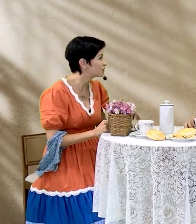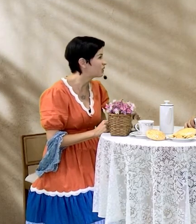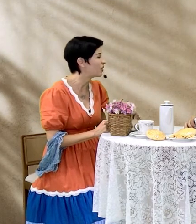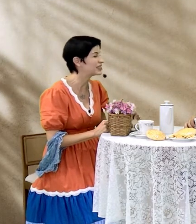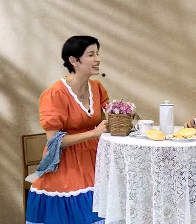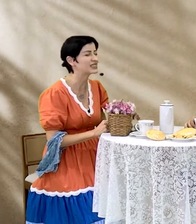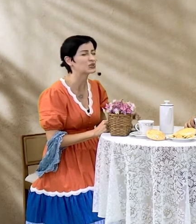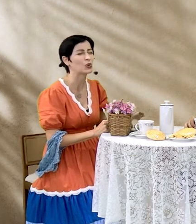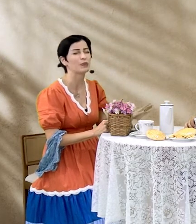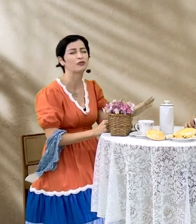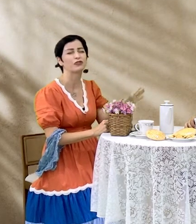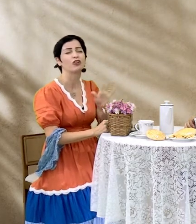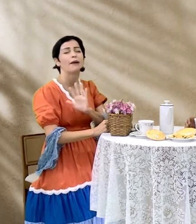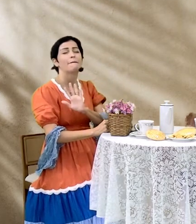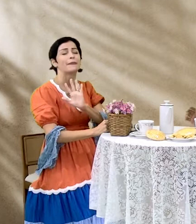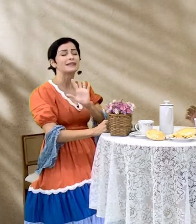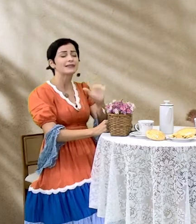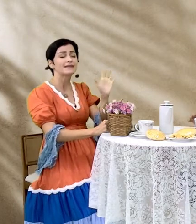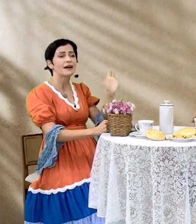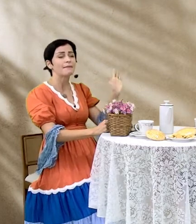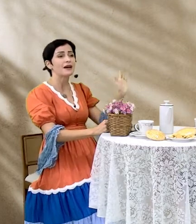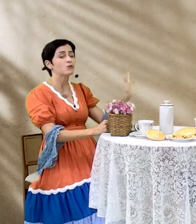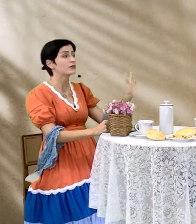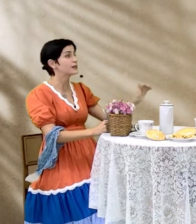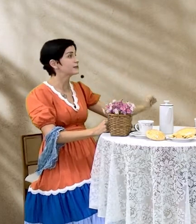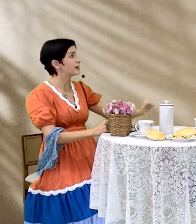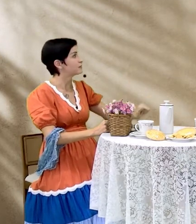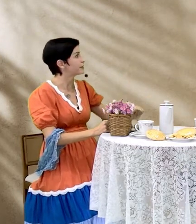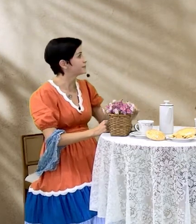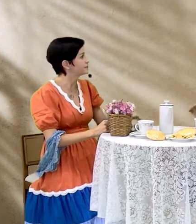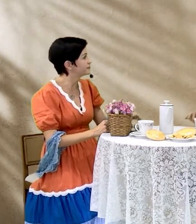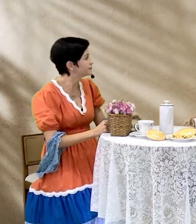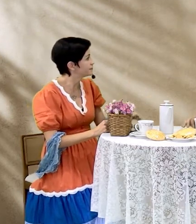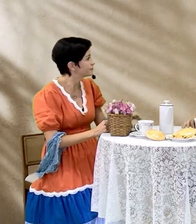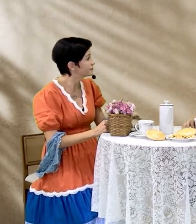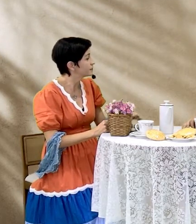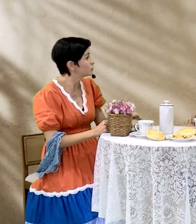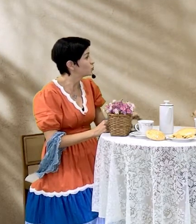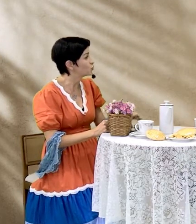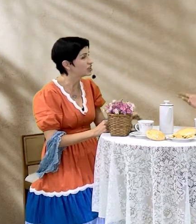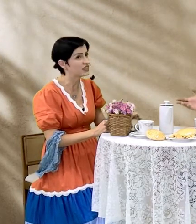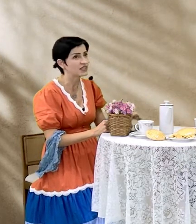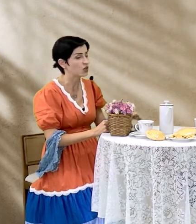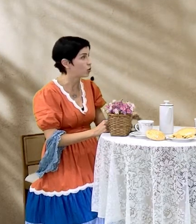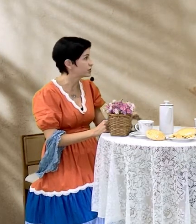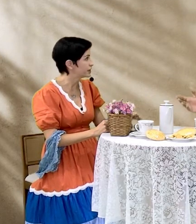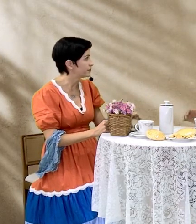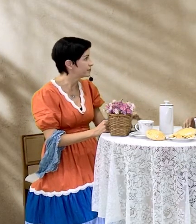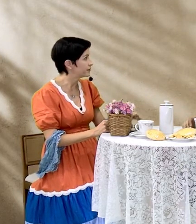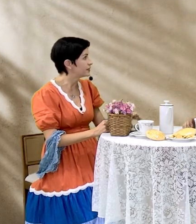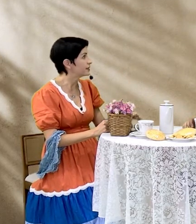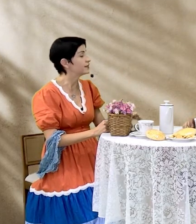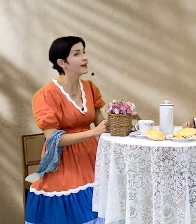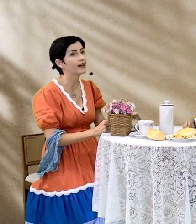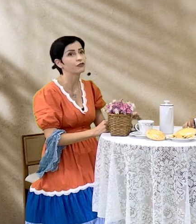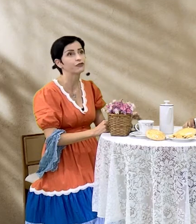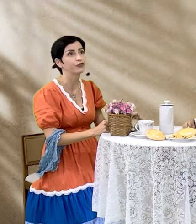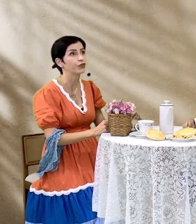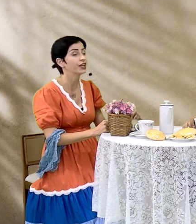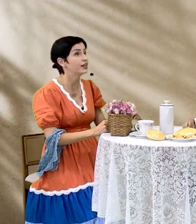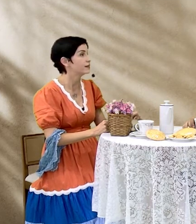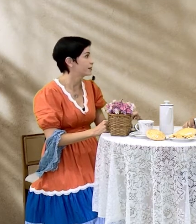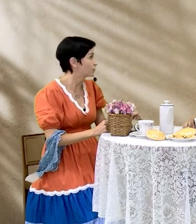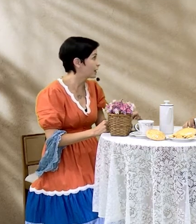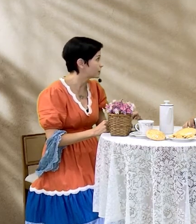fundos. Quando entrou, meu filho, pense na bagunça que tava. Tudo em desordem. E ela